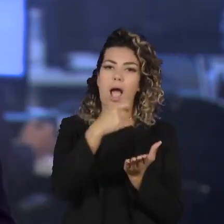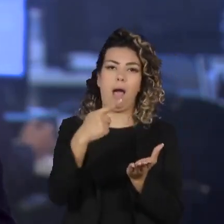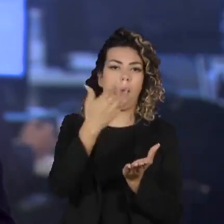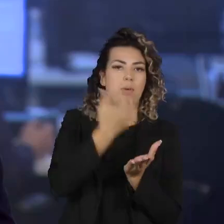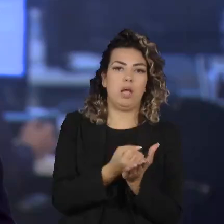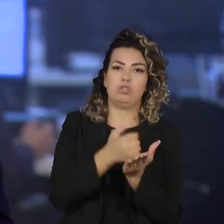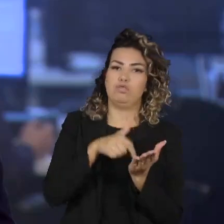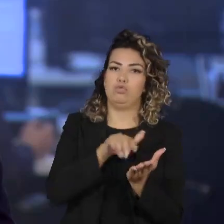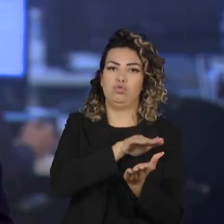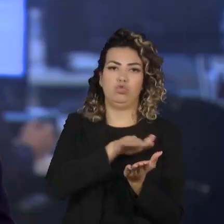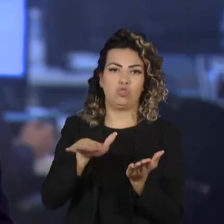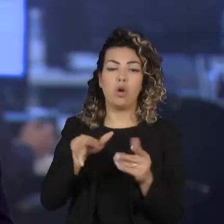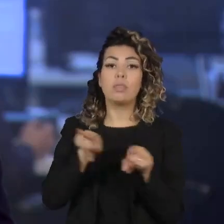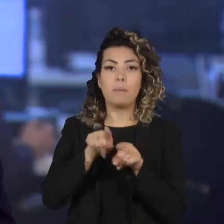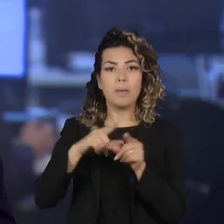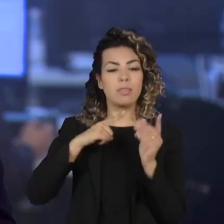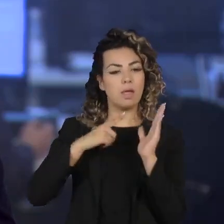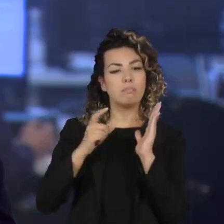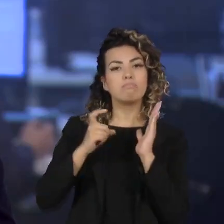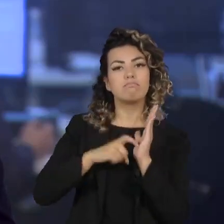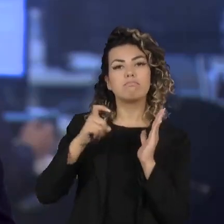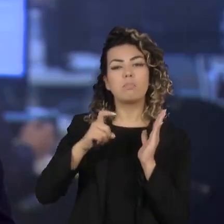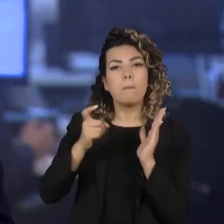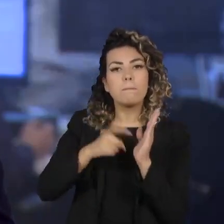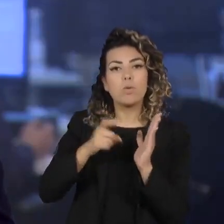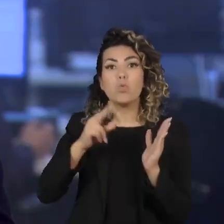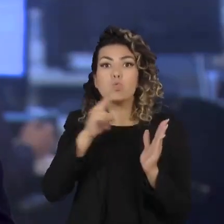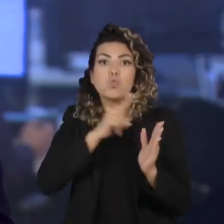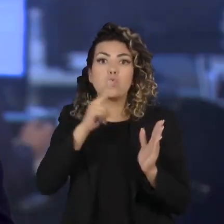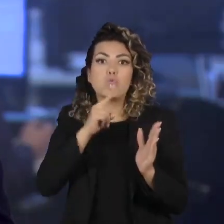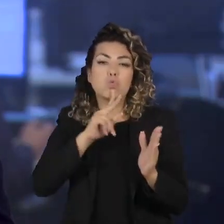como botão de emergência e gravação de áudio. A Uber não respondeu à nossa reportagem.